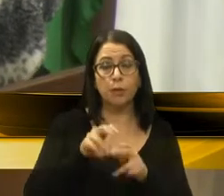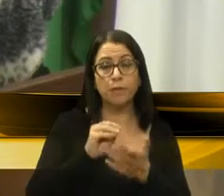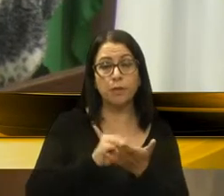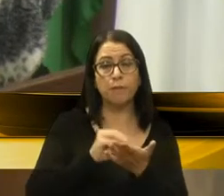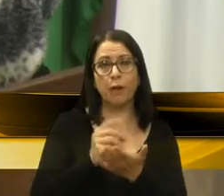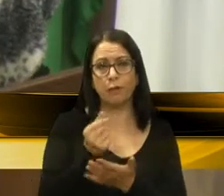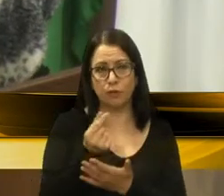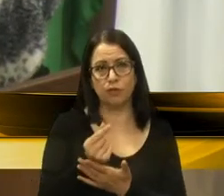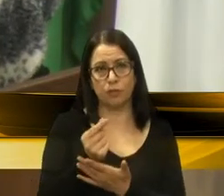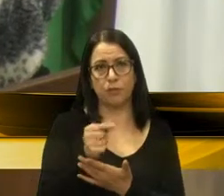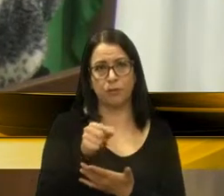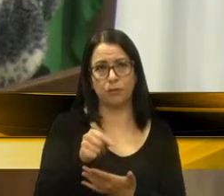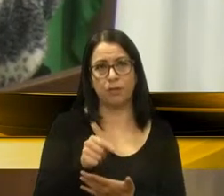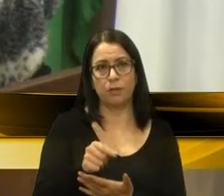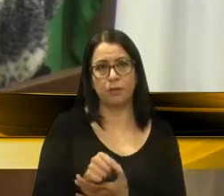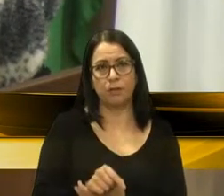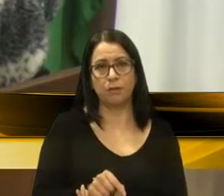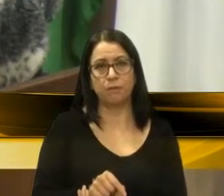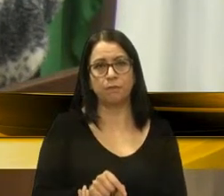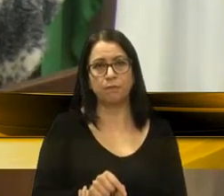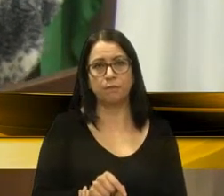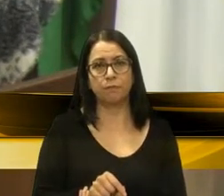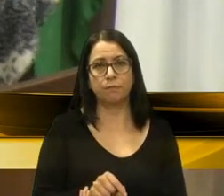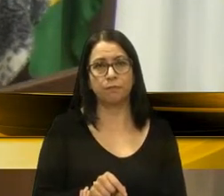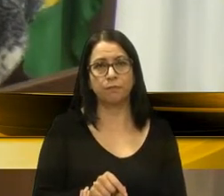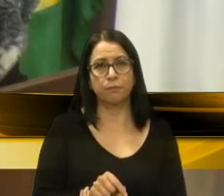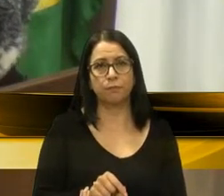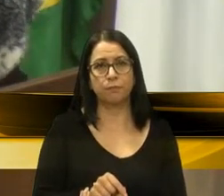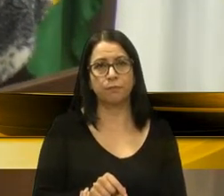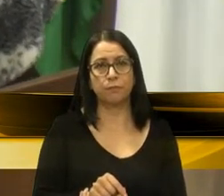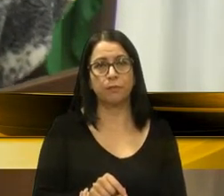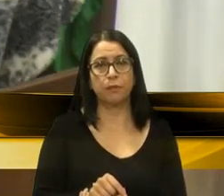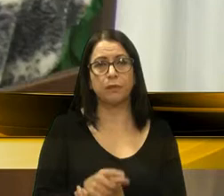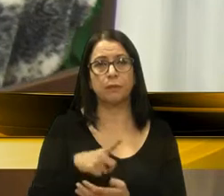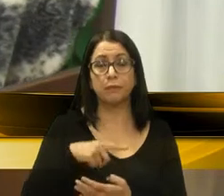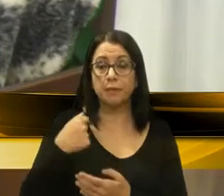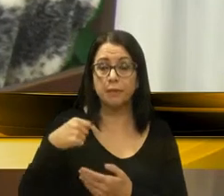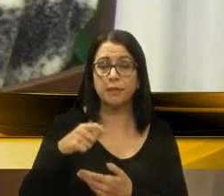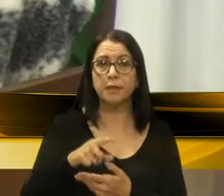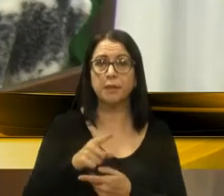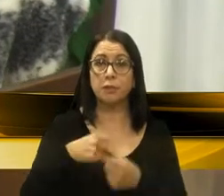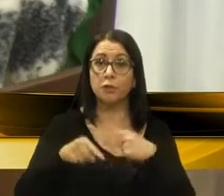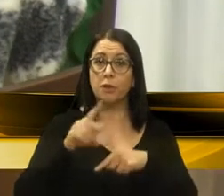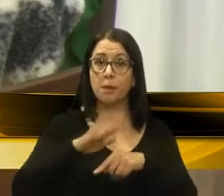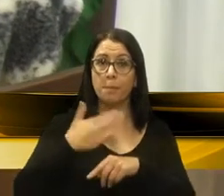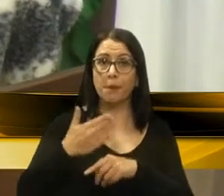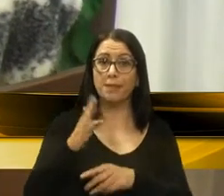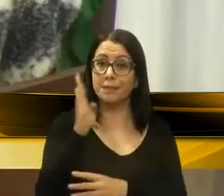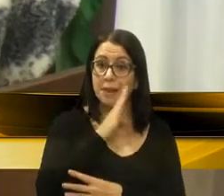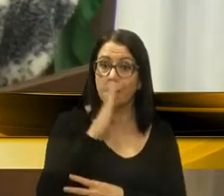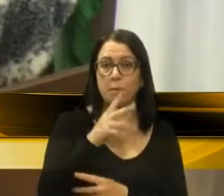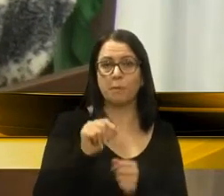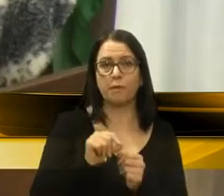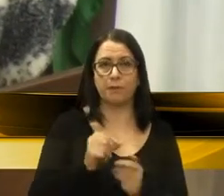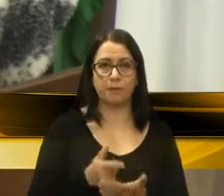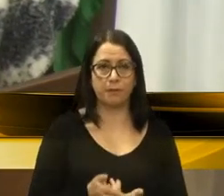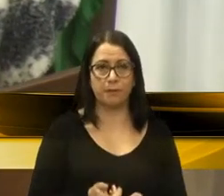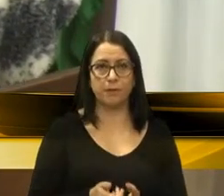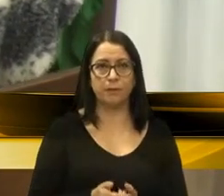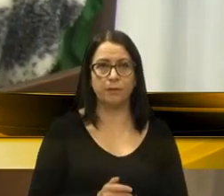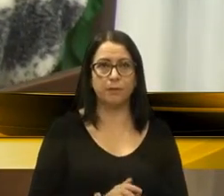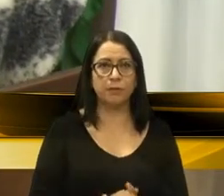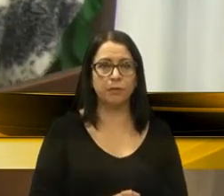de recursos, a gente vem tendo necessidades que se tornaram cada vez mais urgentes.